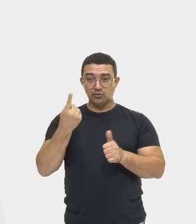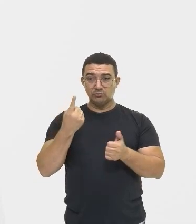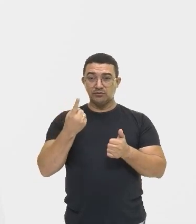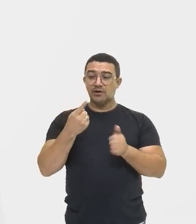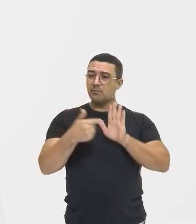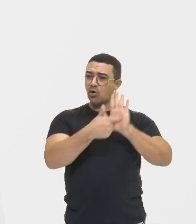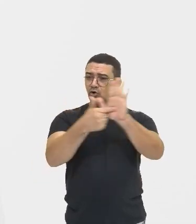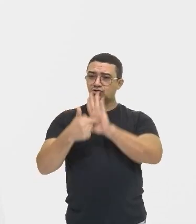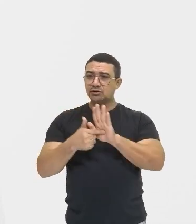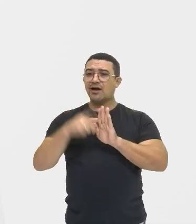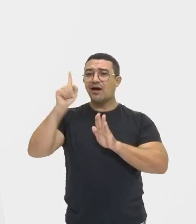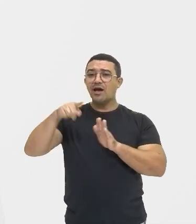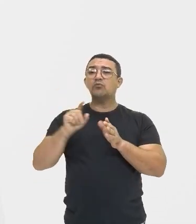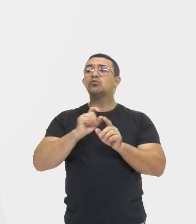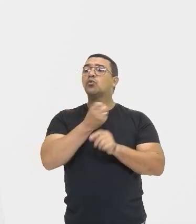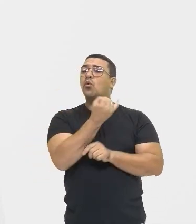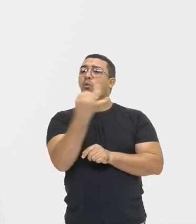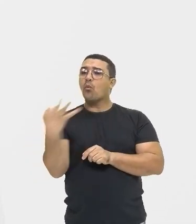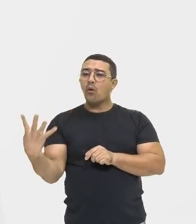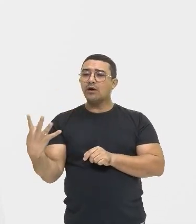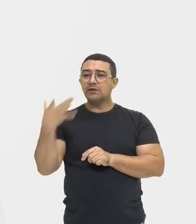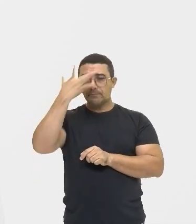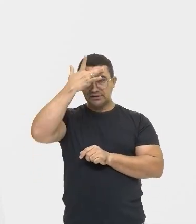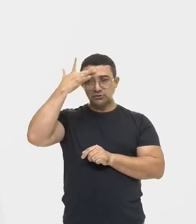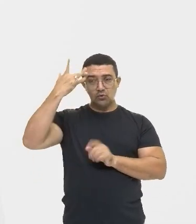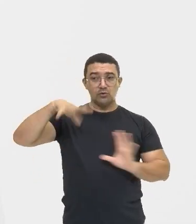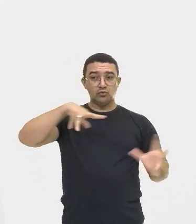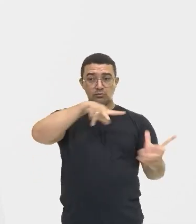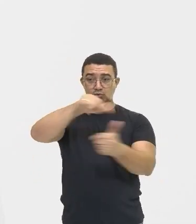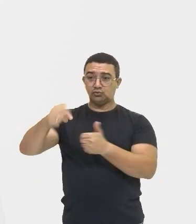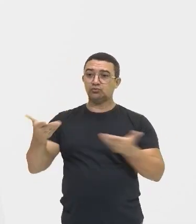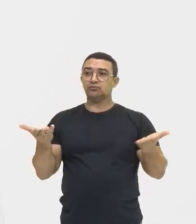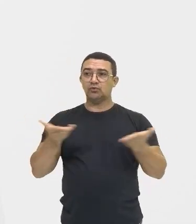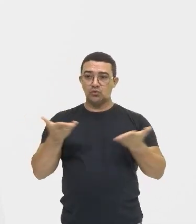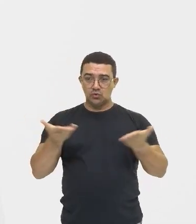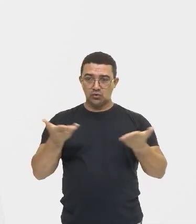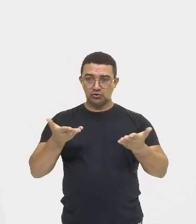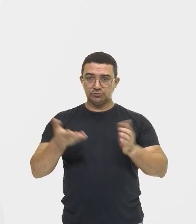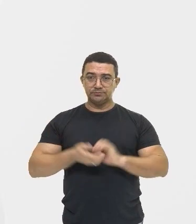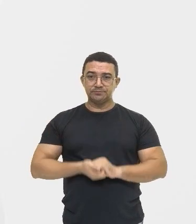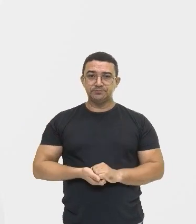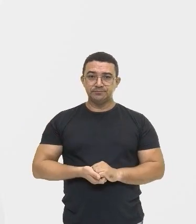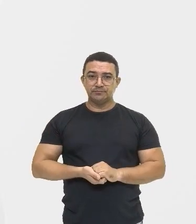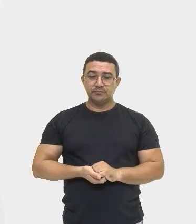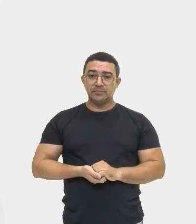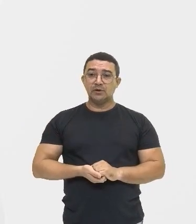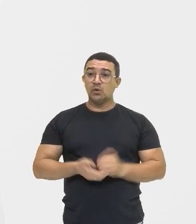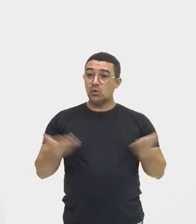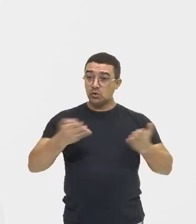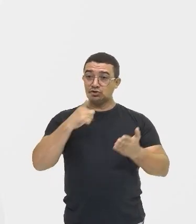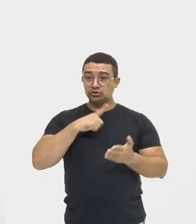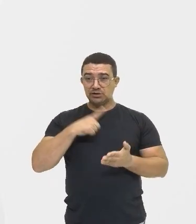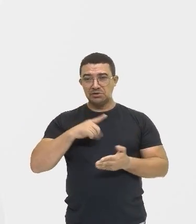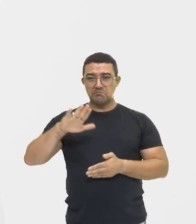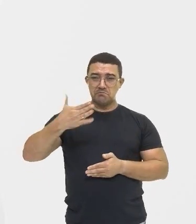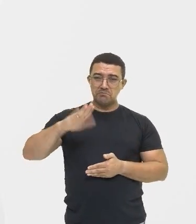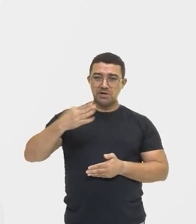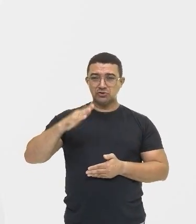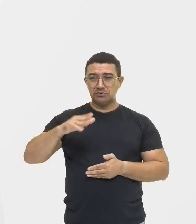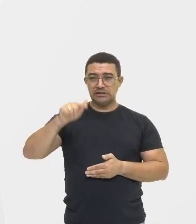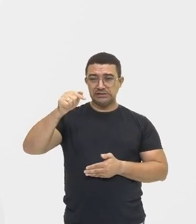o quantitativo da população mundial na atualidade, tá bom? Nós temos, na atualidade, cerca